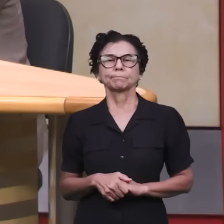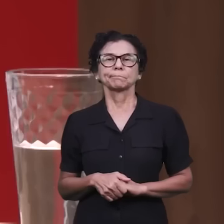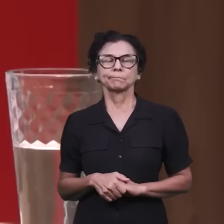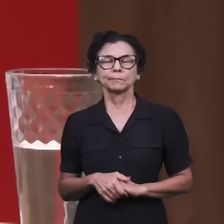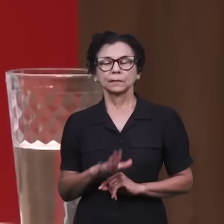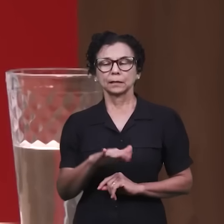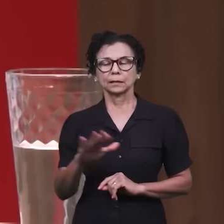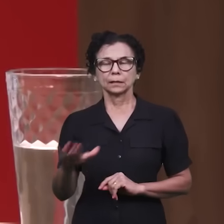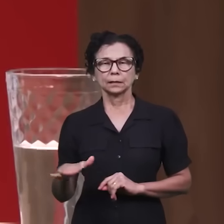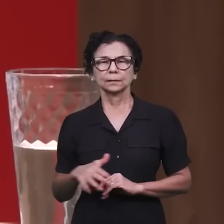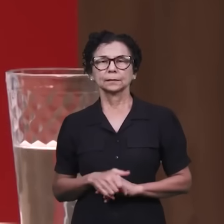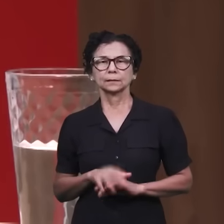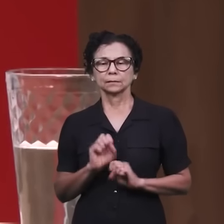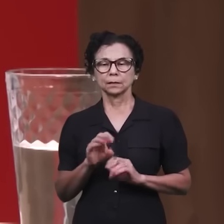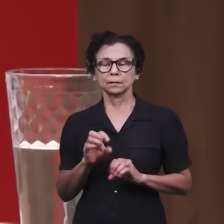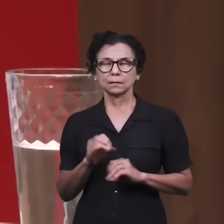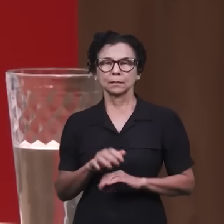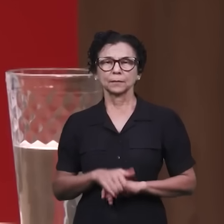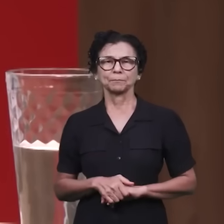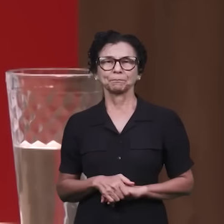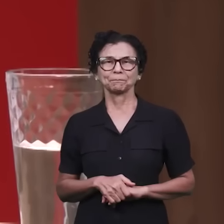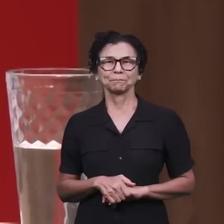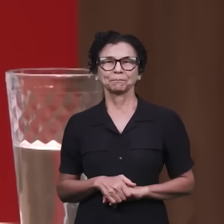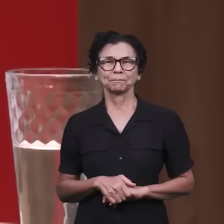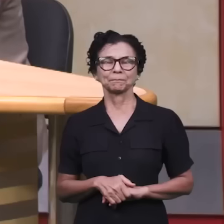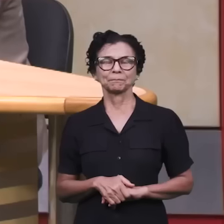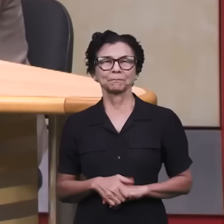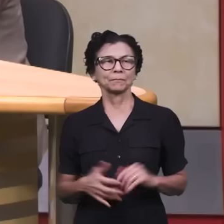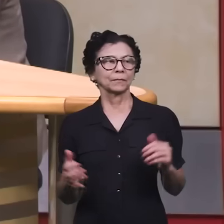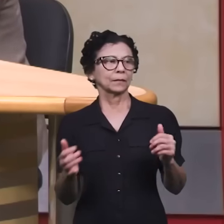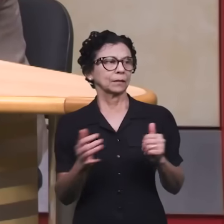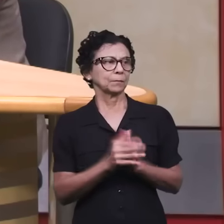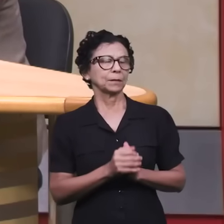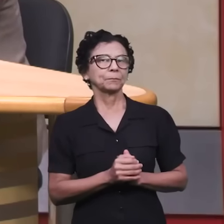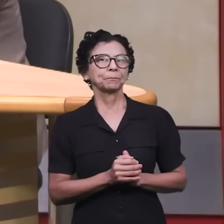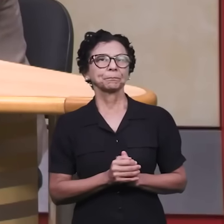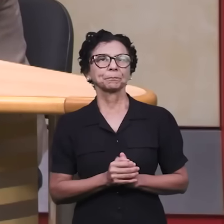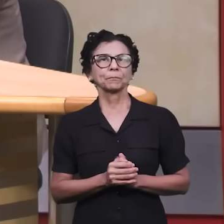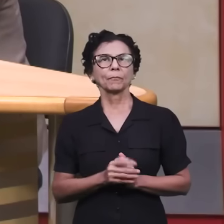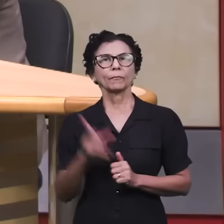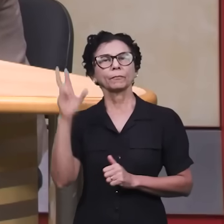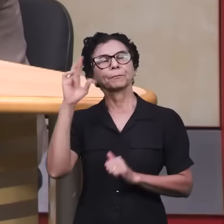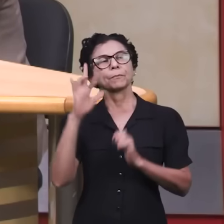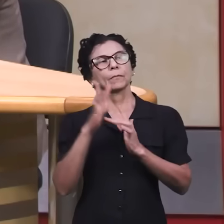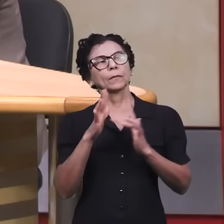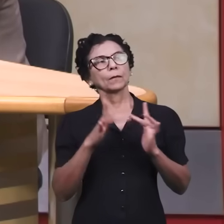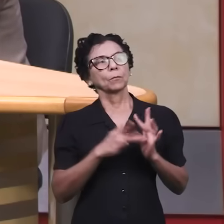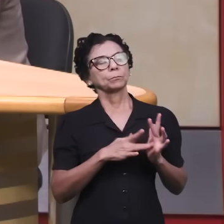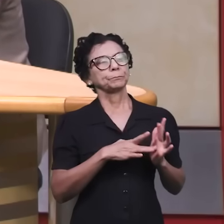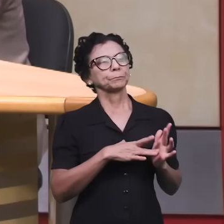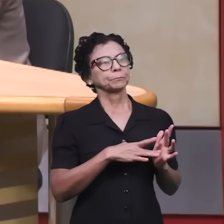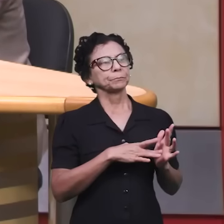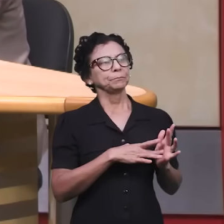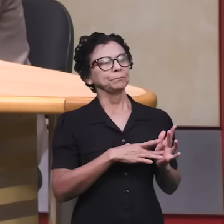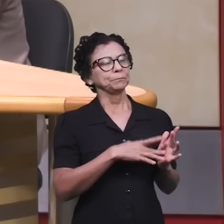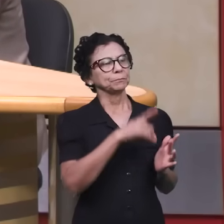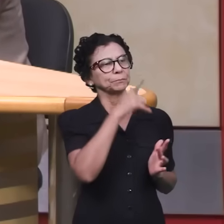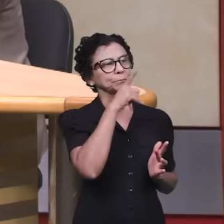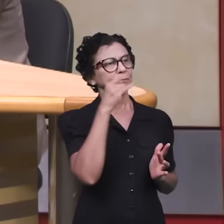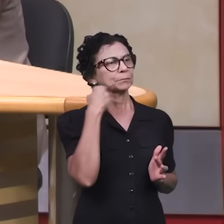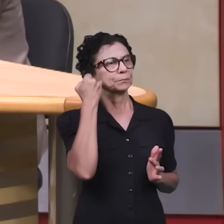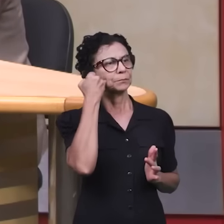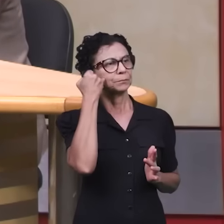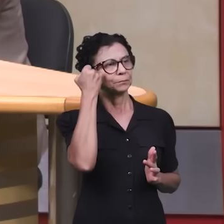Guardem isso e vai servir de testemunho para vocês. Amém? Amém. Pastor Pai do Senhor. Josias,